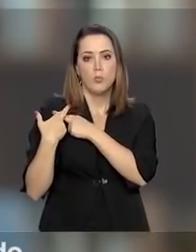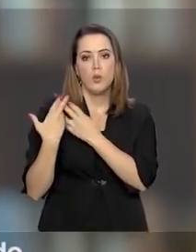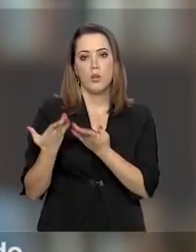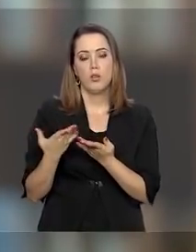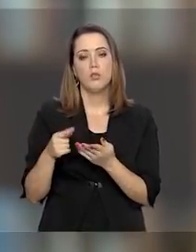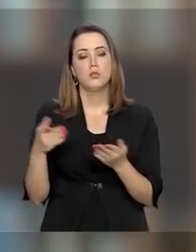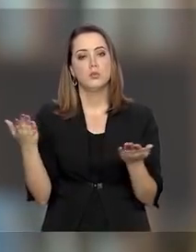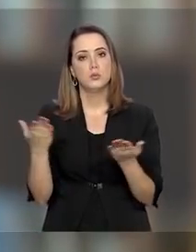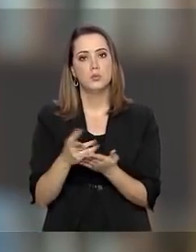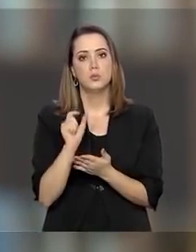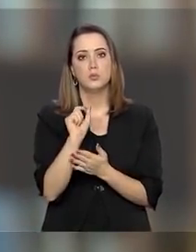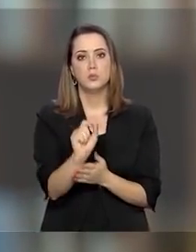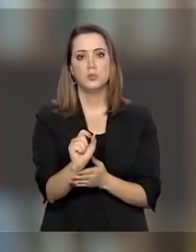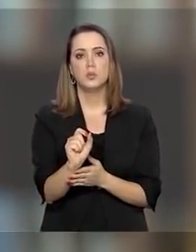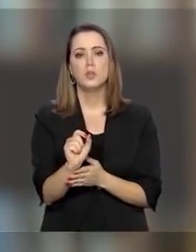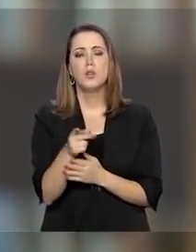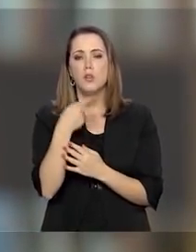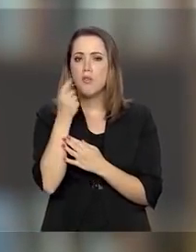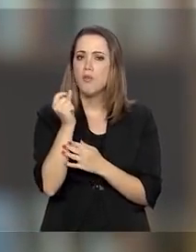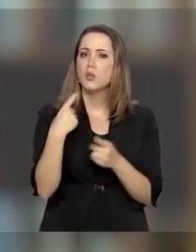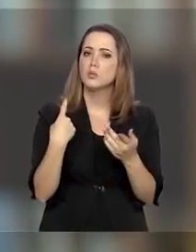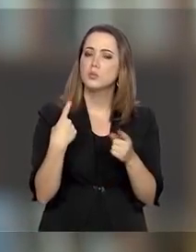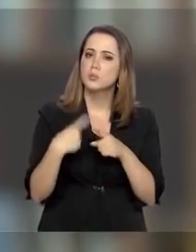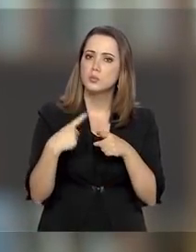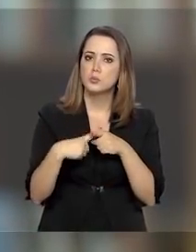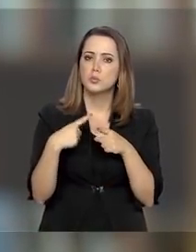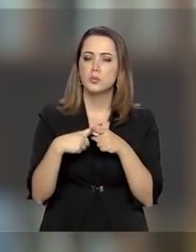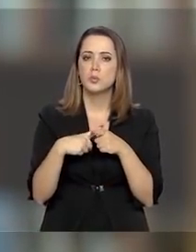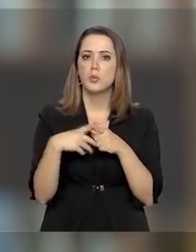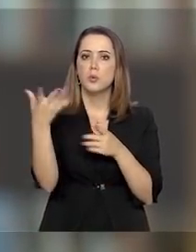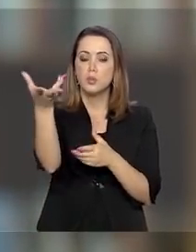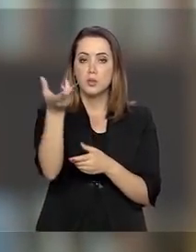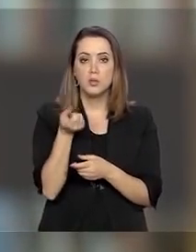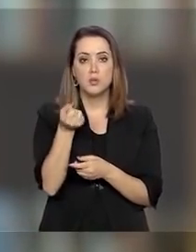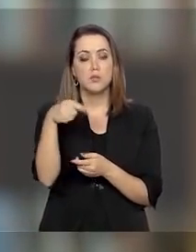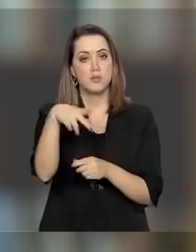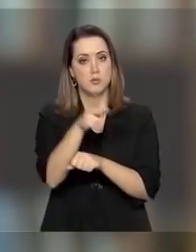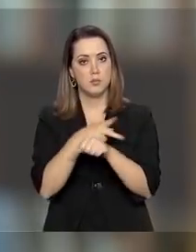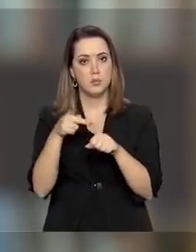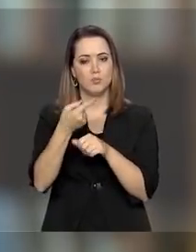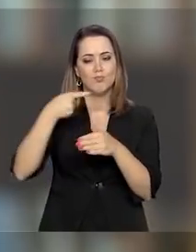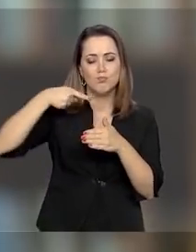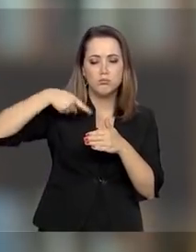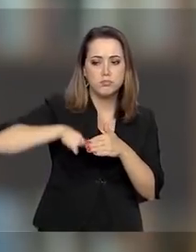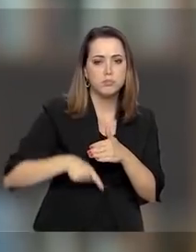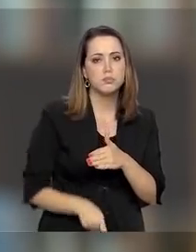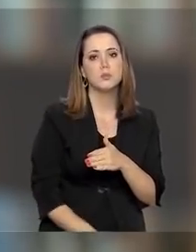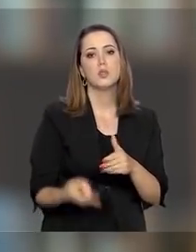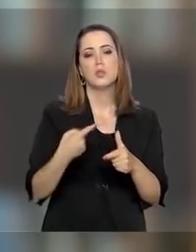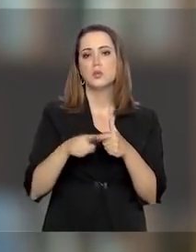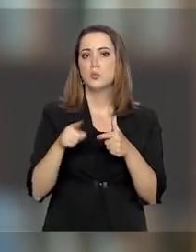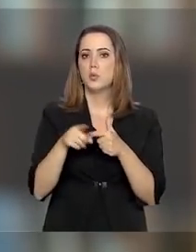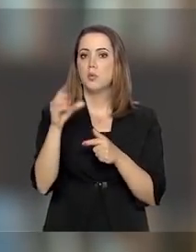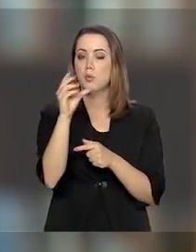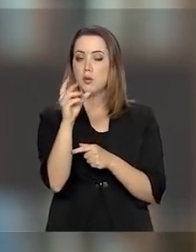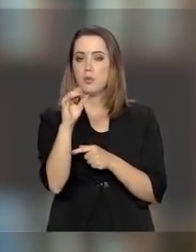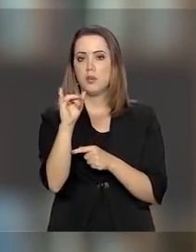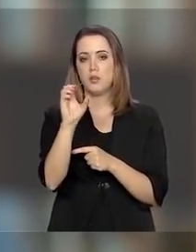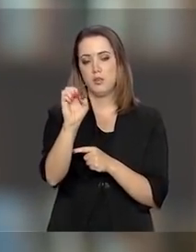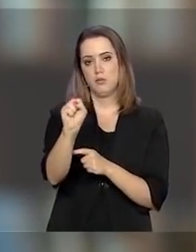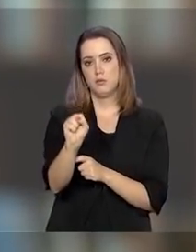que carrega nos ombros e digo isso porque recebemos o país mergulhado em uma grave crise